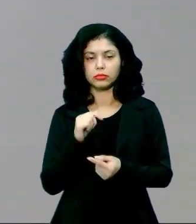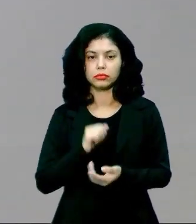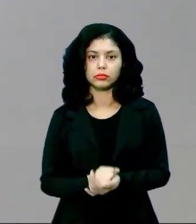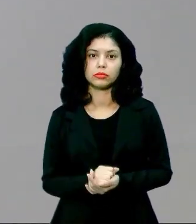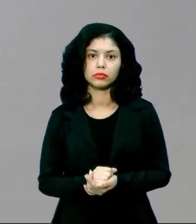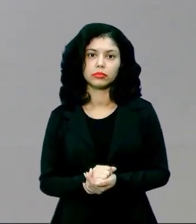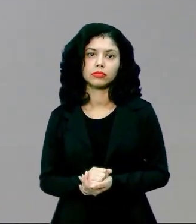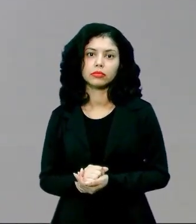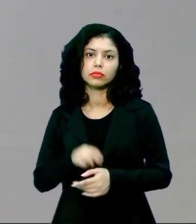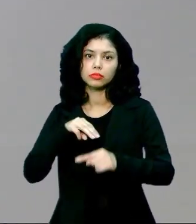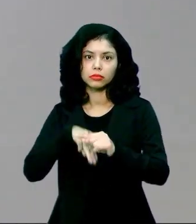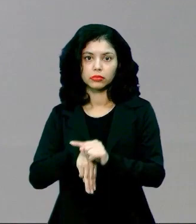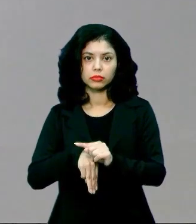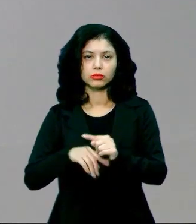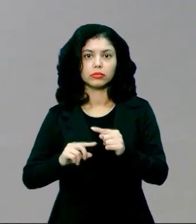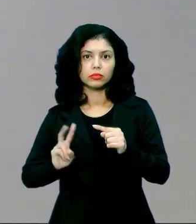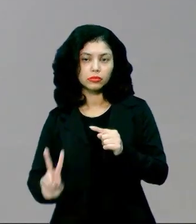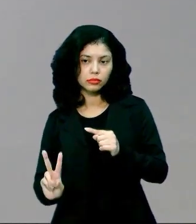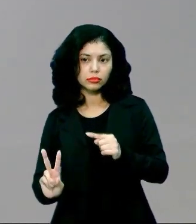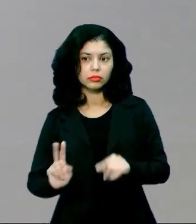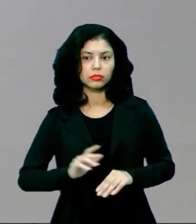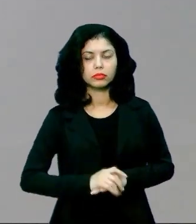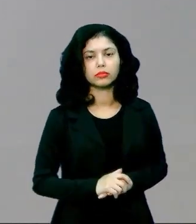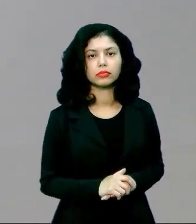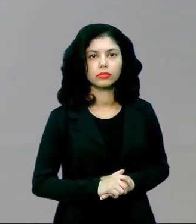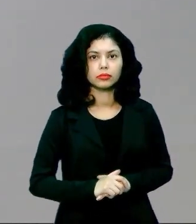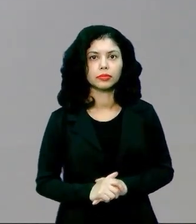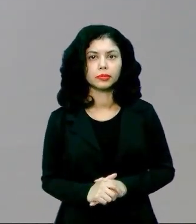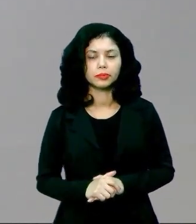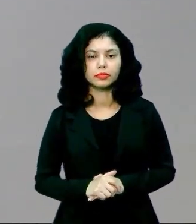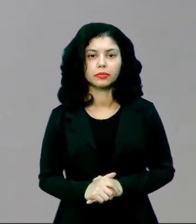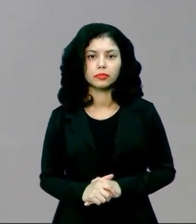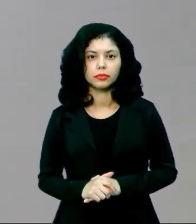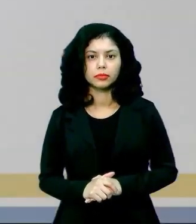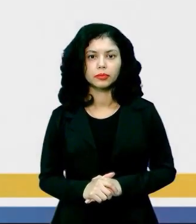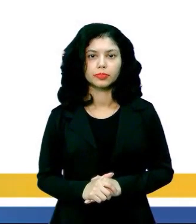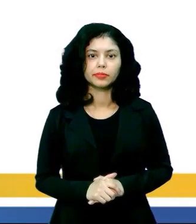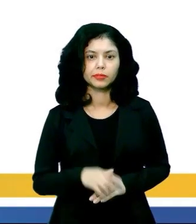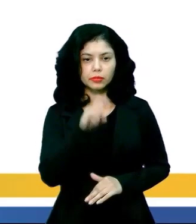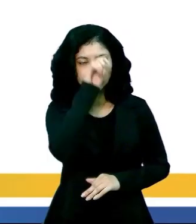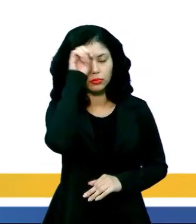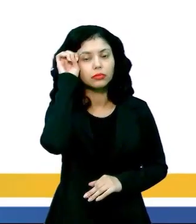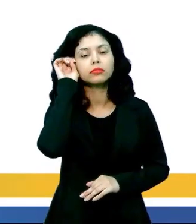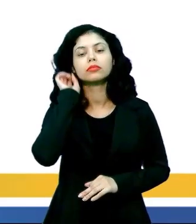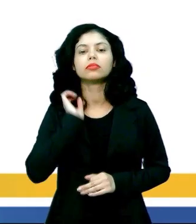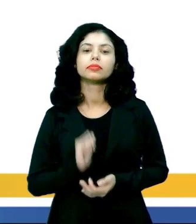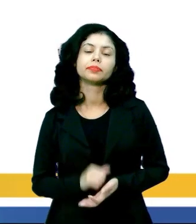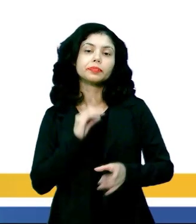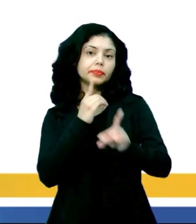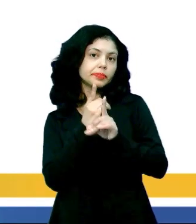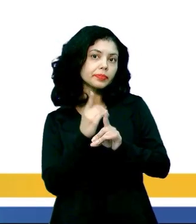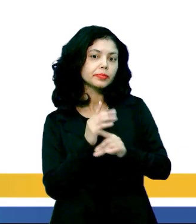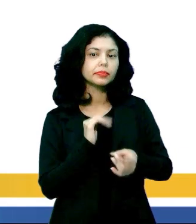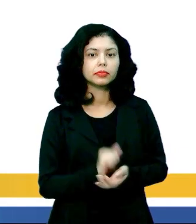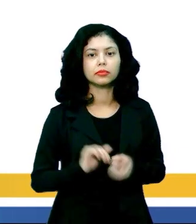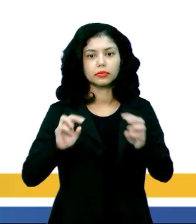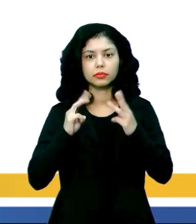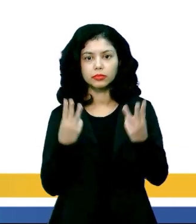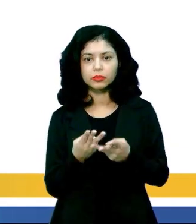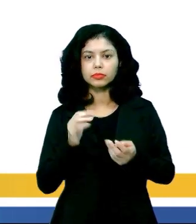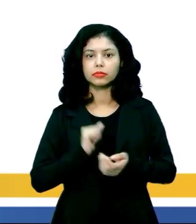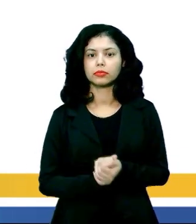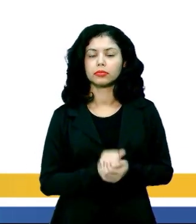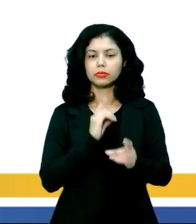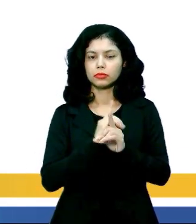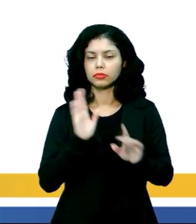que é a massa em gramas, sobre a massa molecular vezes o volume. Então, vamos seguir. Descobri a massa molecular, agora eu